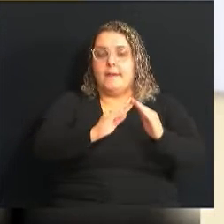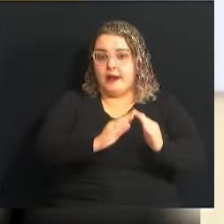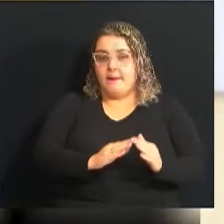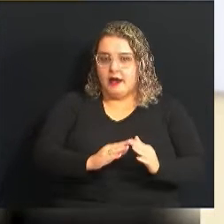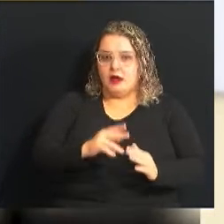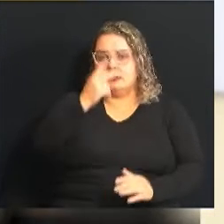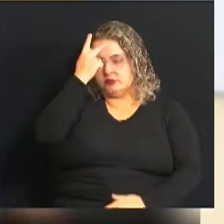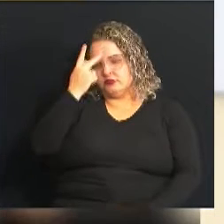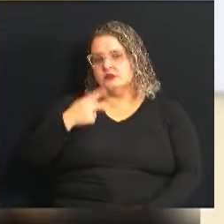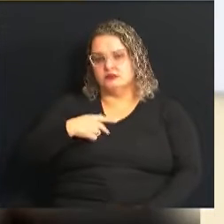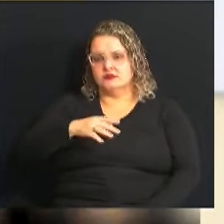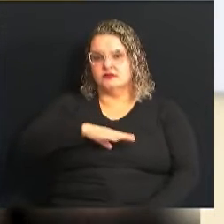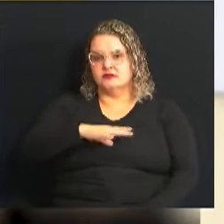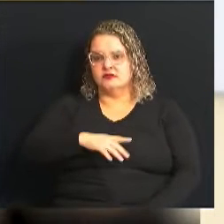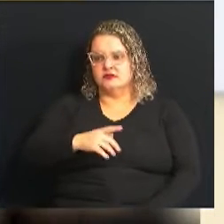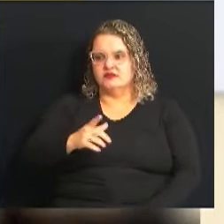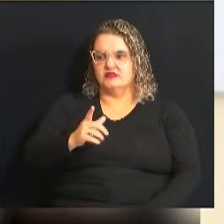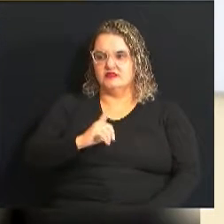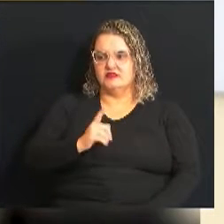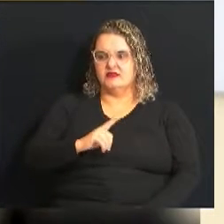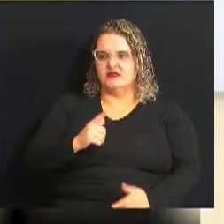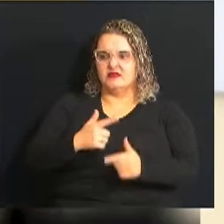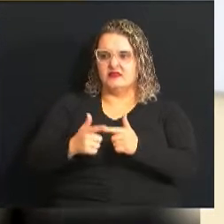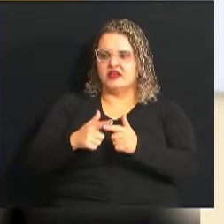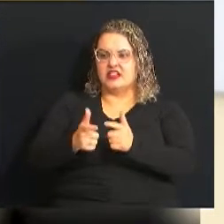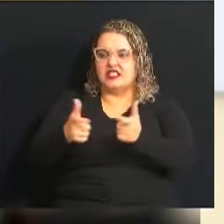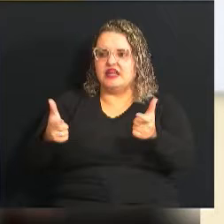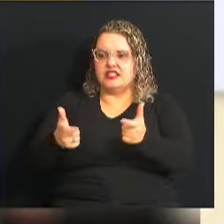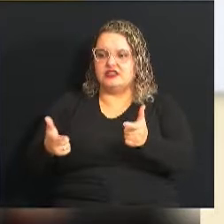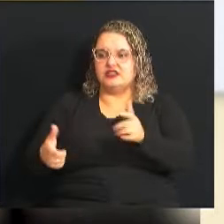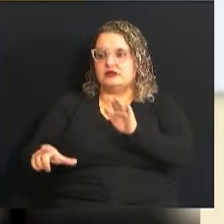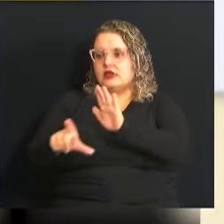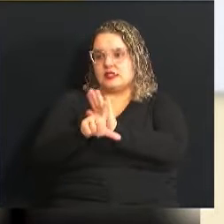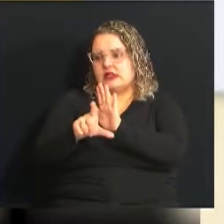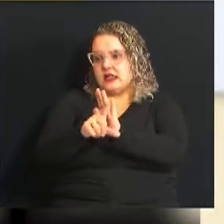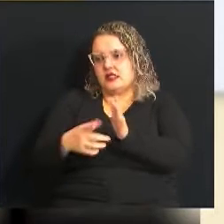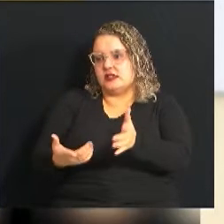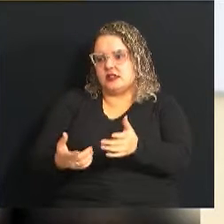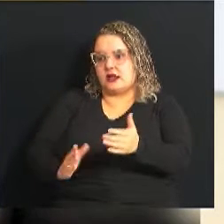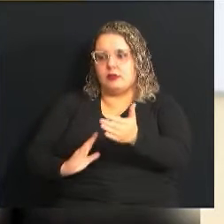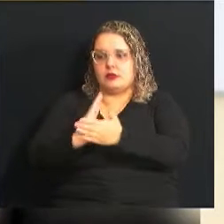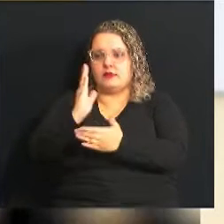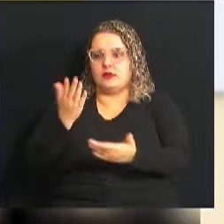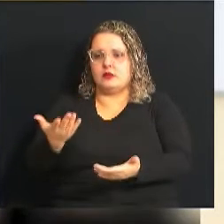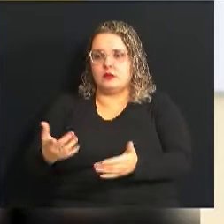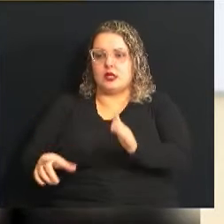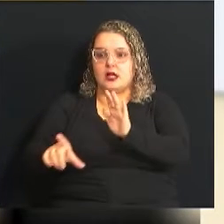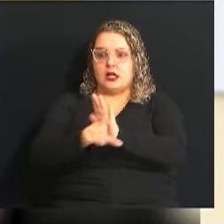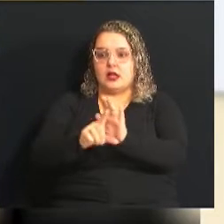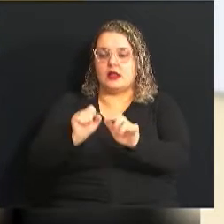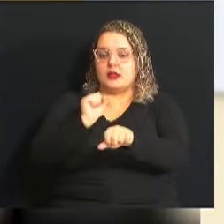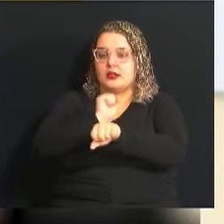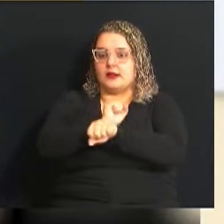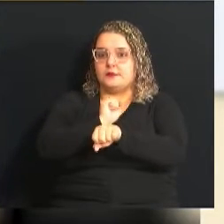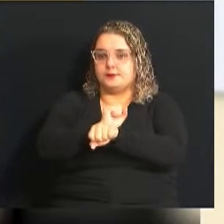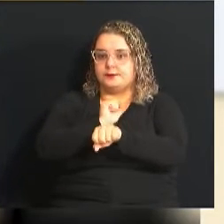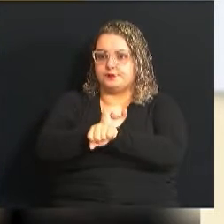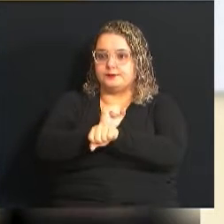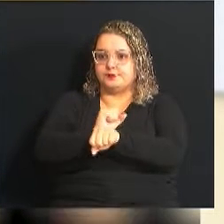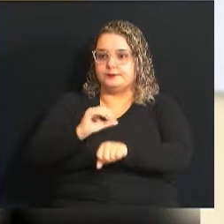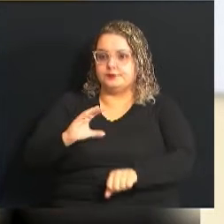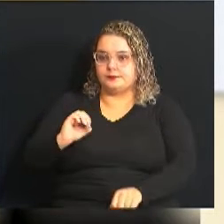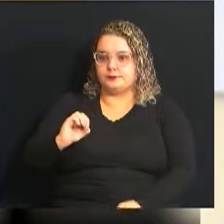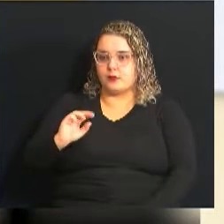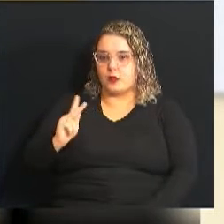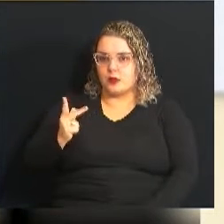habitacional muito grande. Com as leis que nós aprovamos, a gente espera que a Coab e